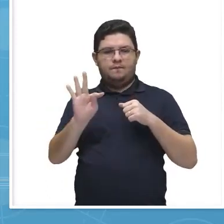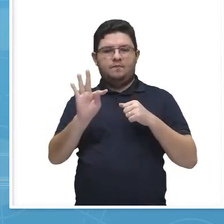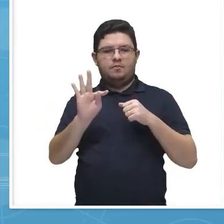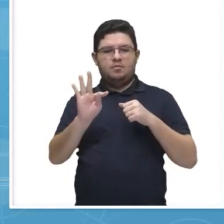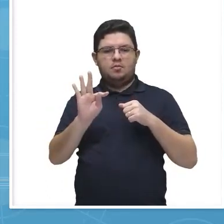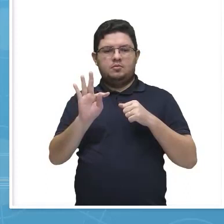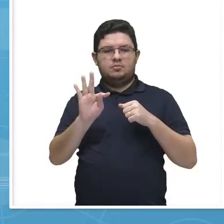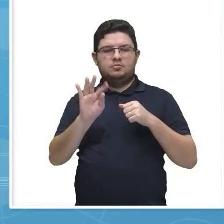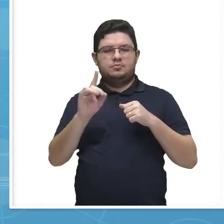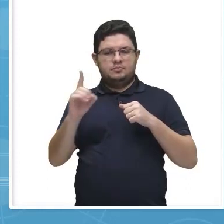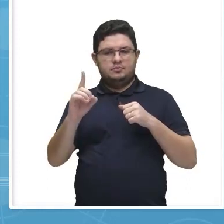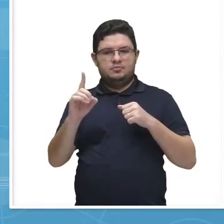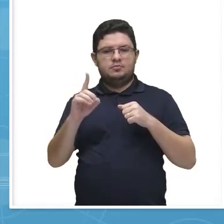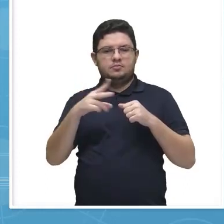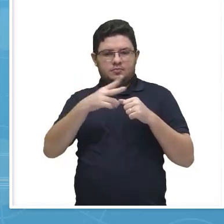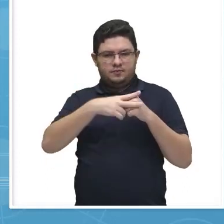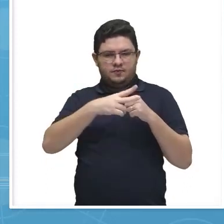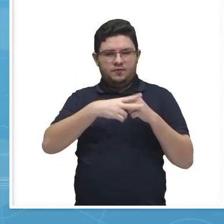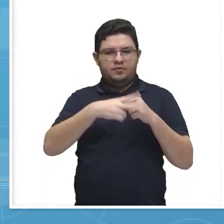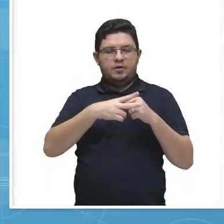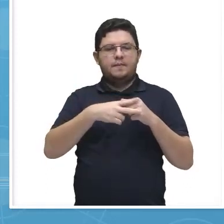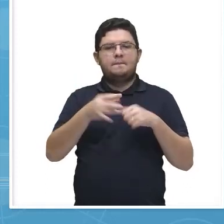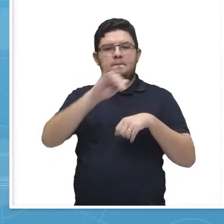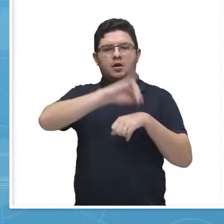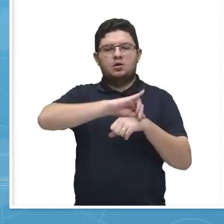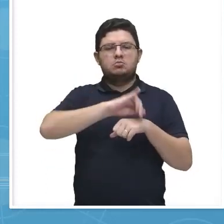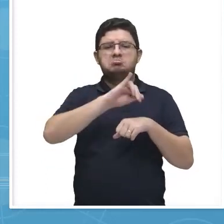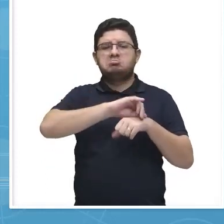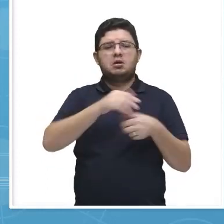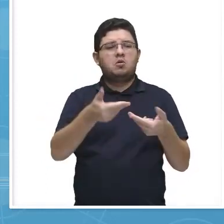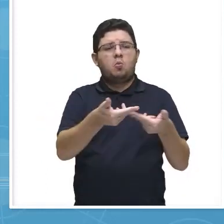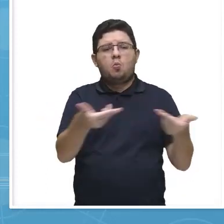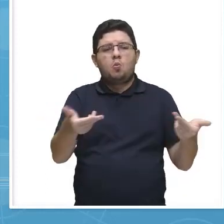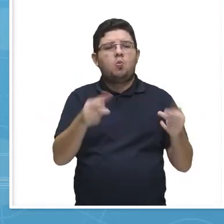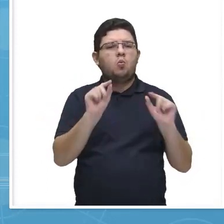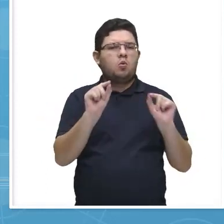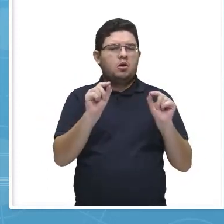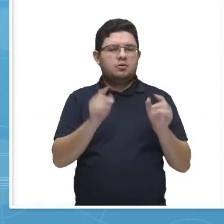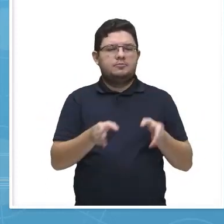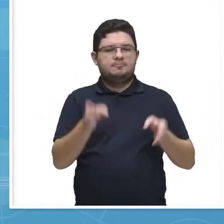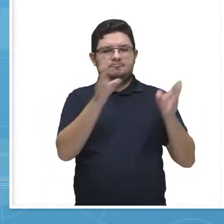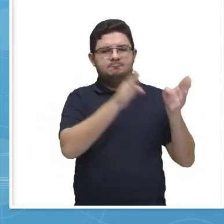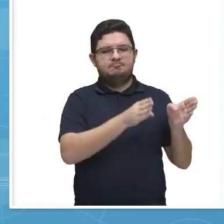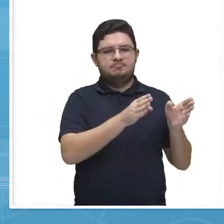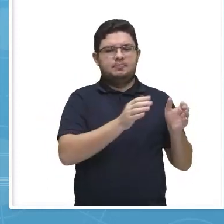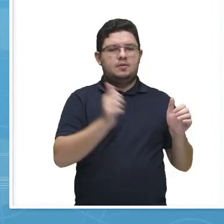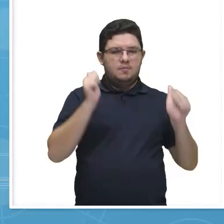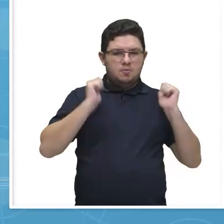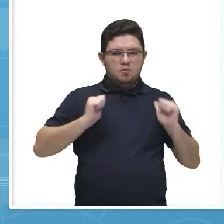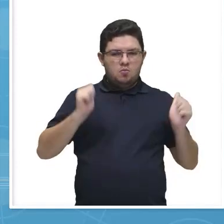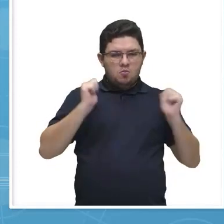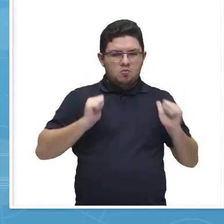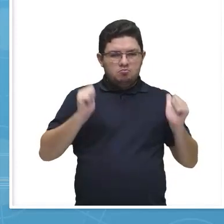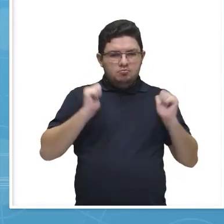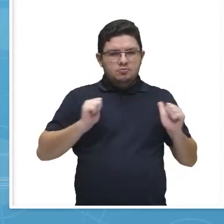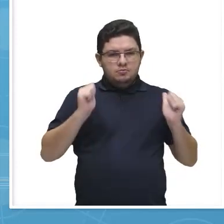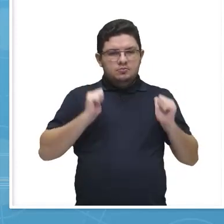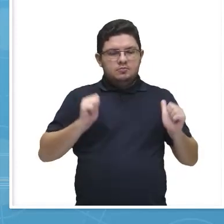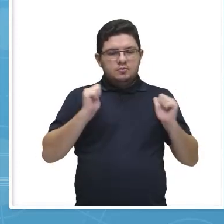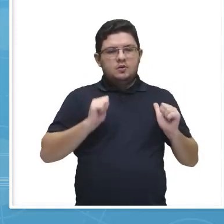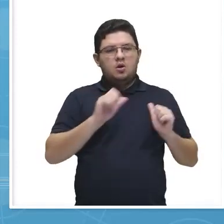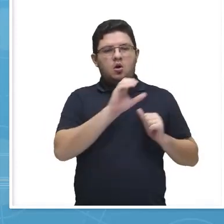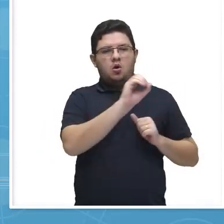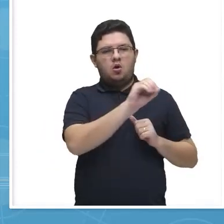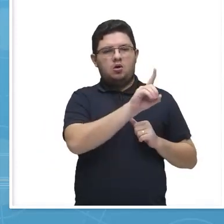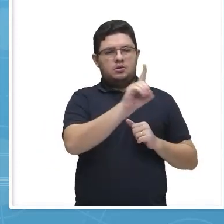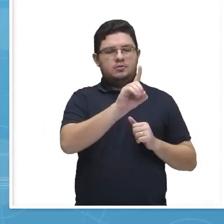transita, transitivo direto. Quem perde, perde alguma coisa. Veja, perdeu o quê? A mochila. Muito bem, acho que